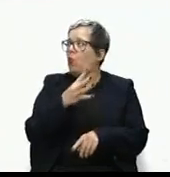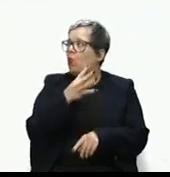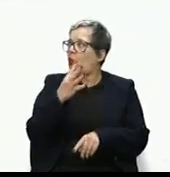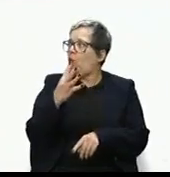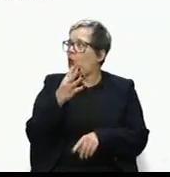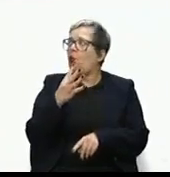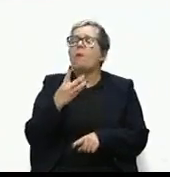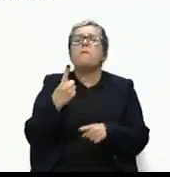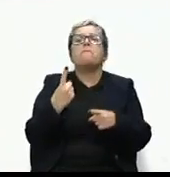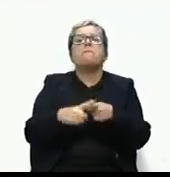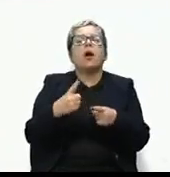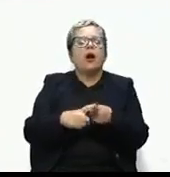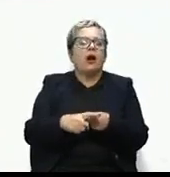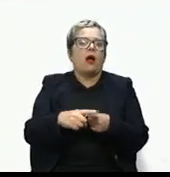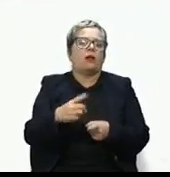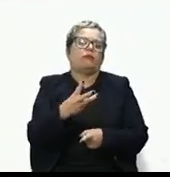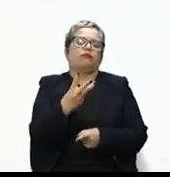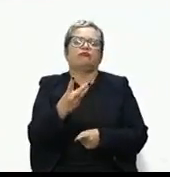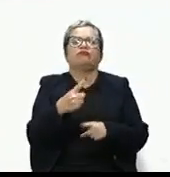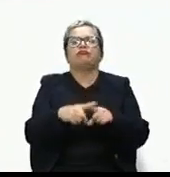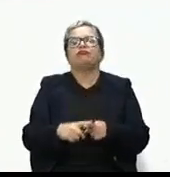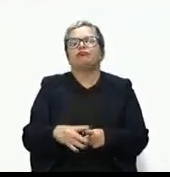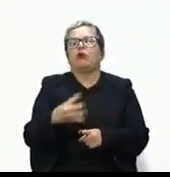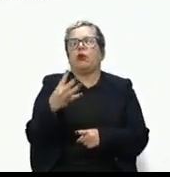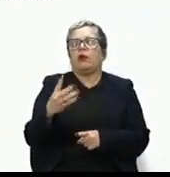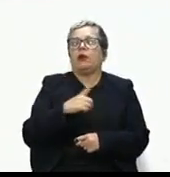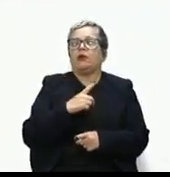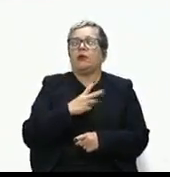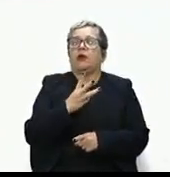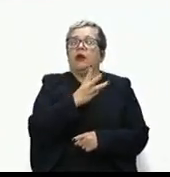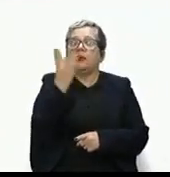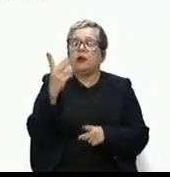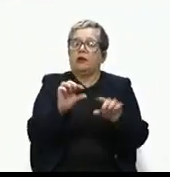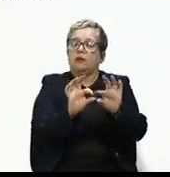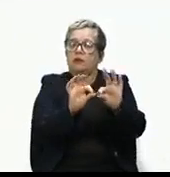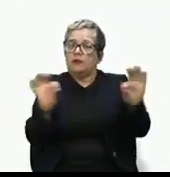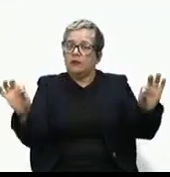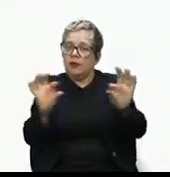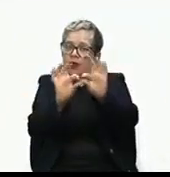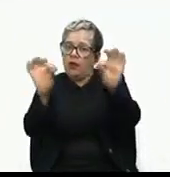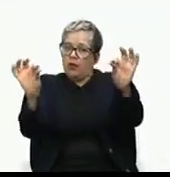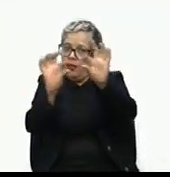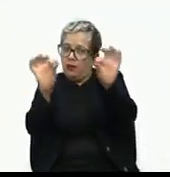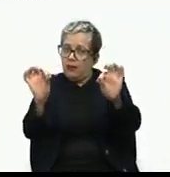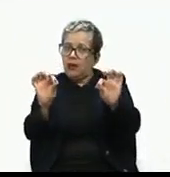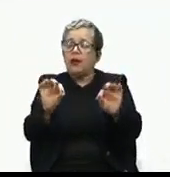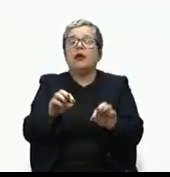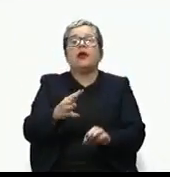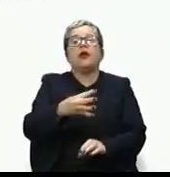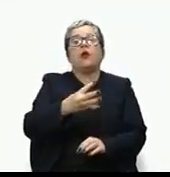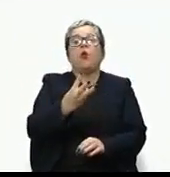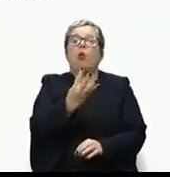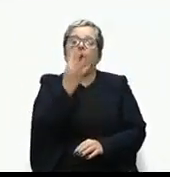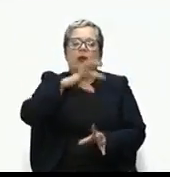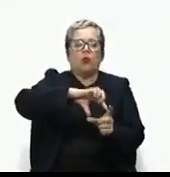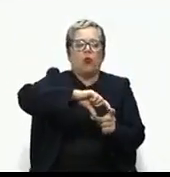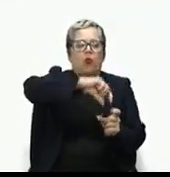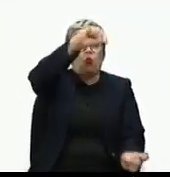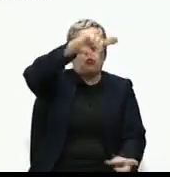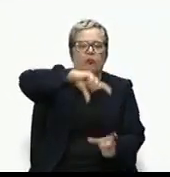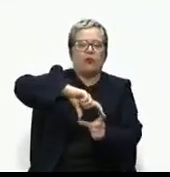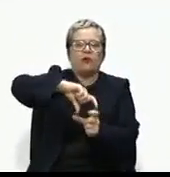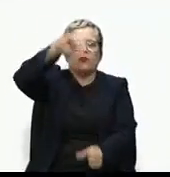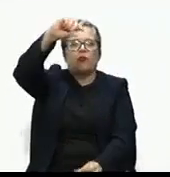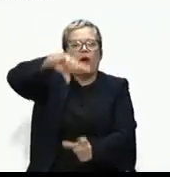4. Por que 3 por 4? Porque ela tem 3 linhas e 4 colunas.